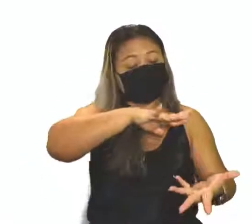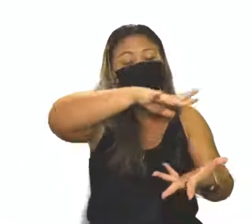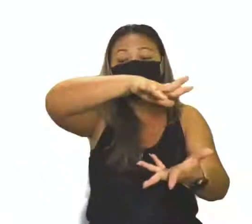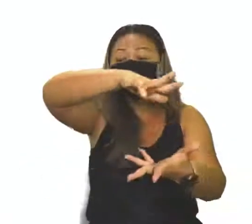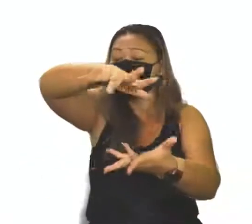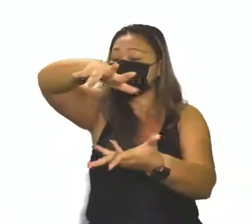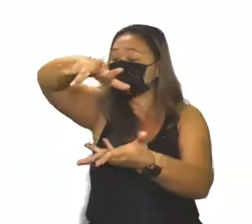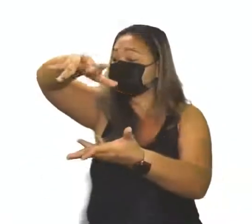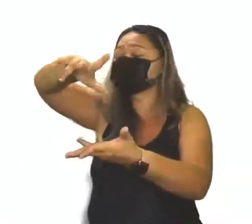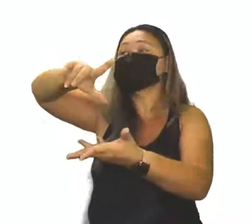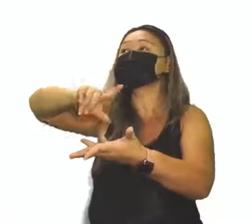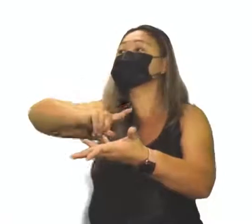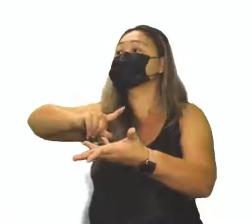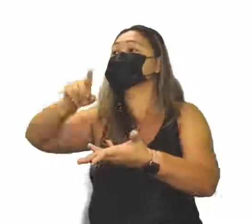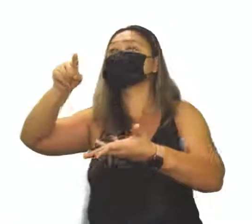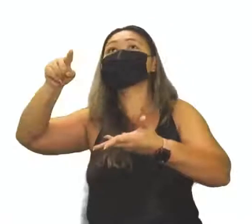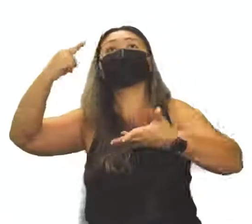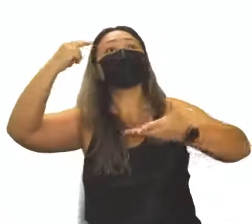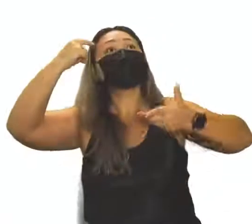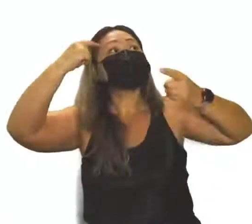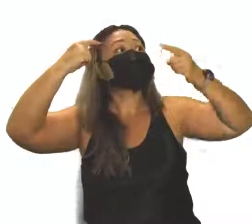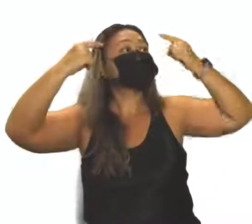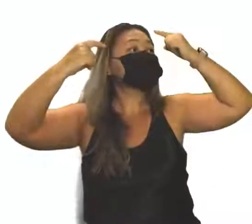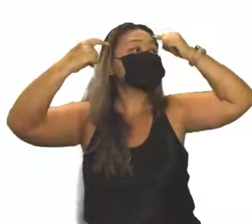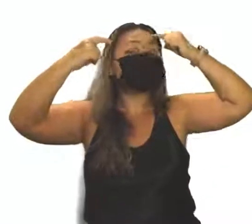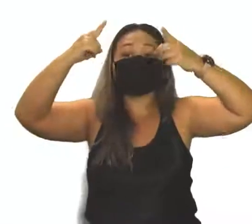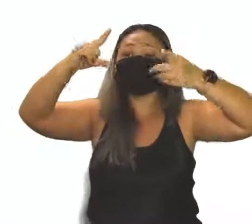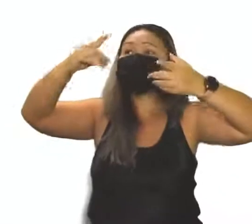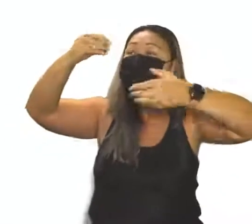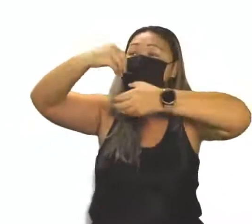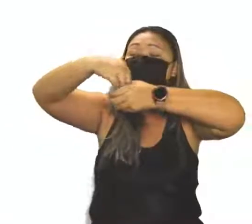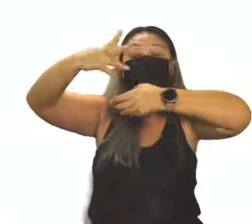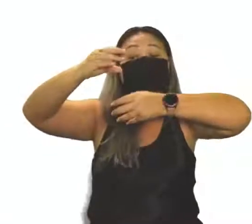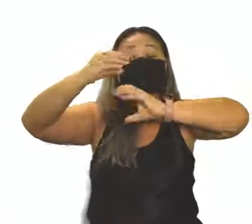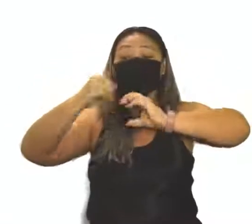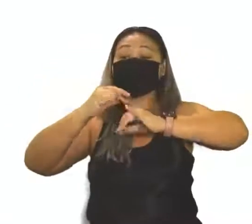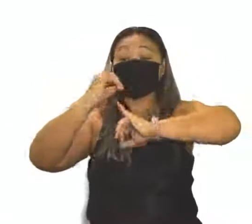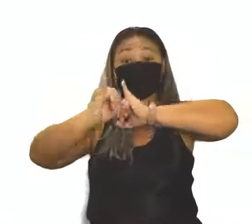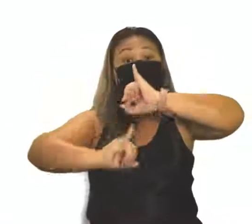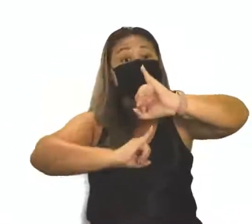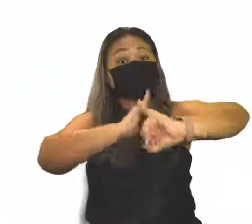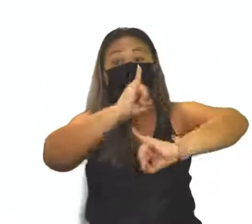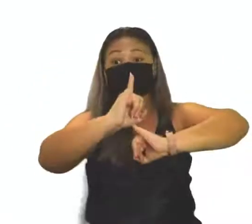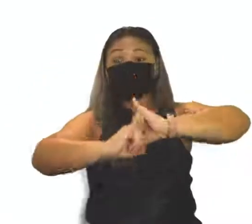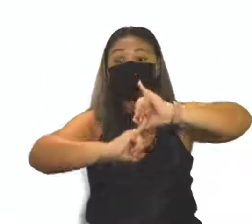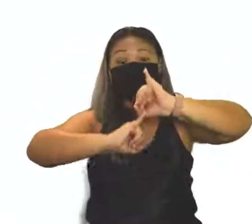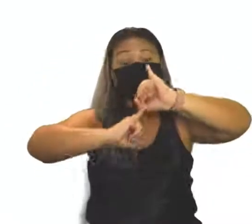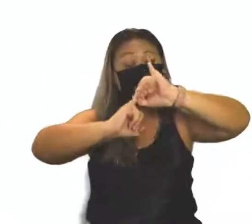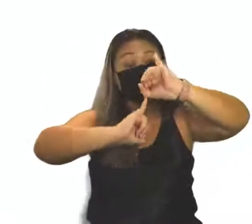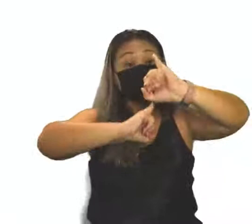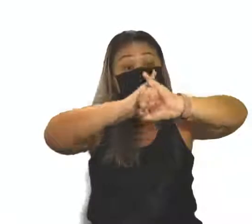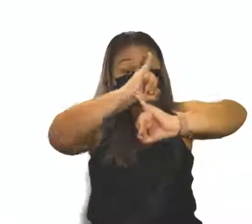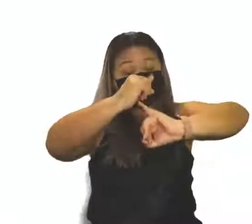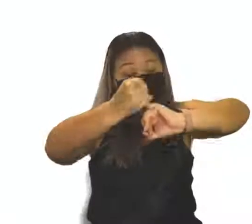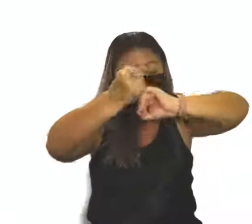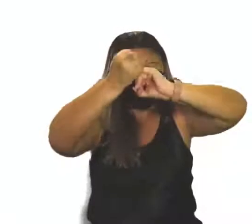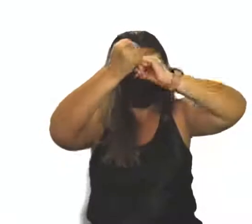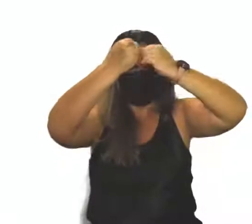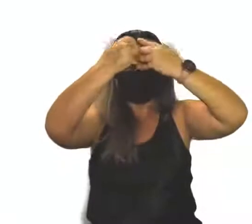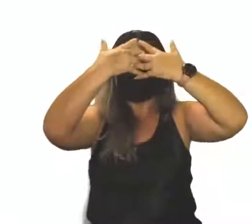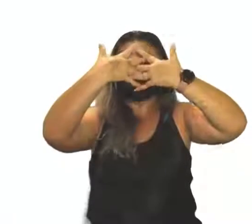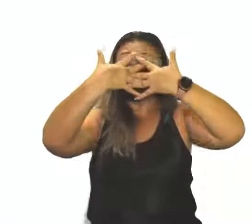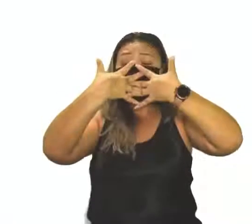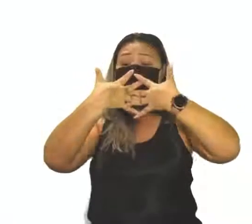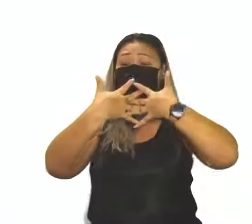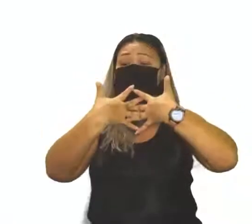de várias ideias, vários conteúdos. A internet, ela derrama, né, na sua vida